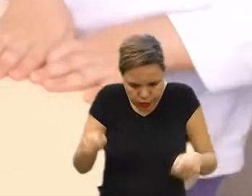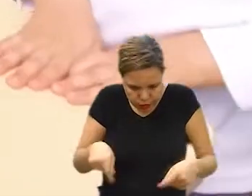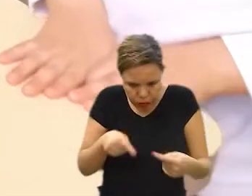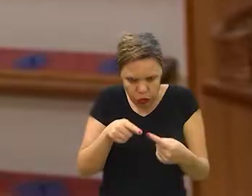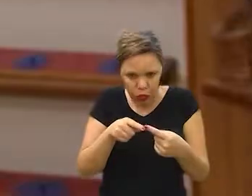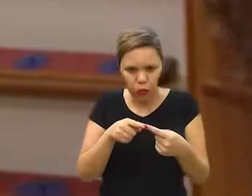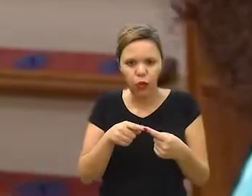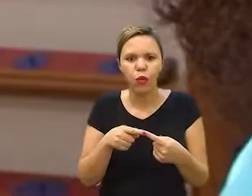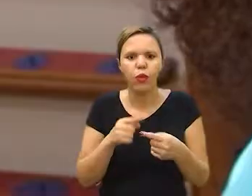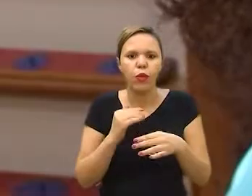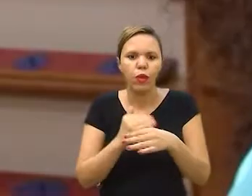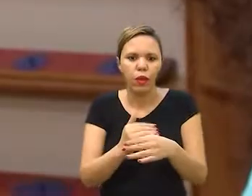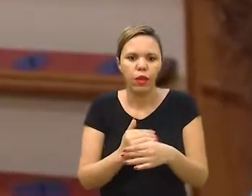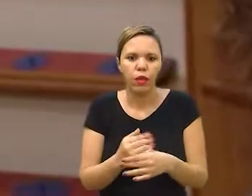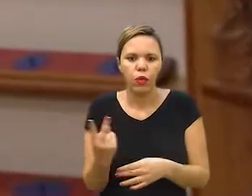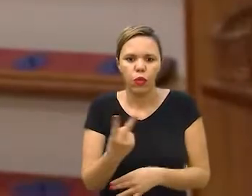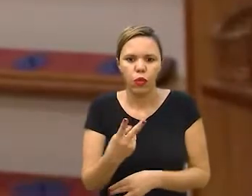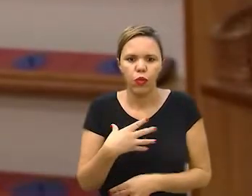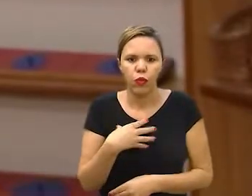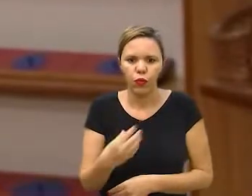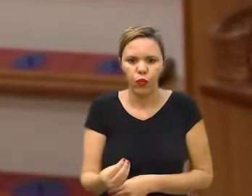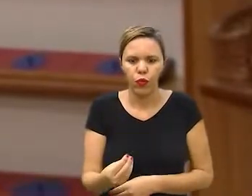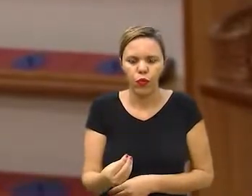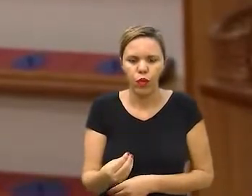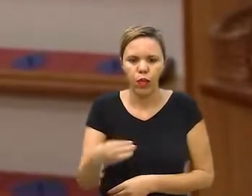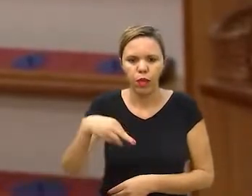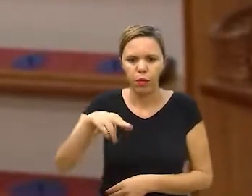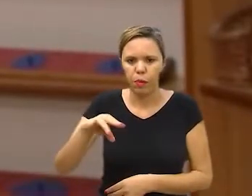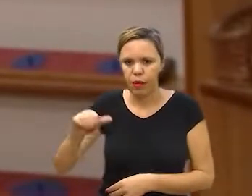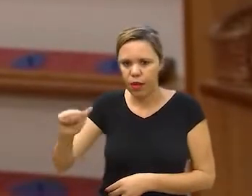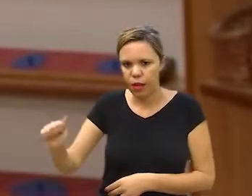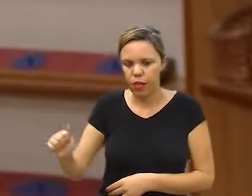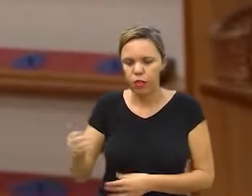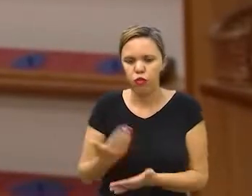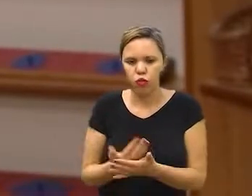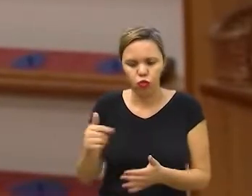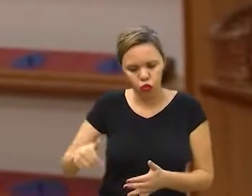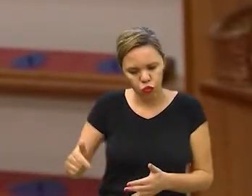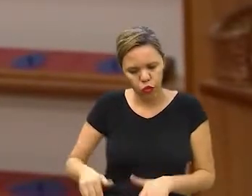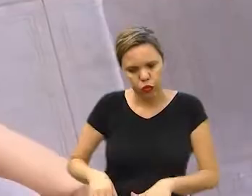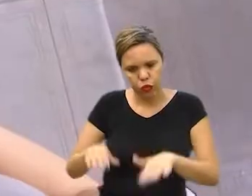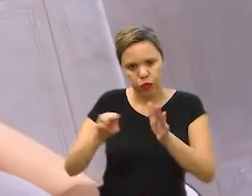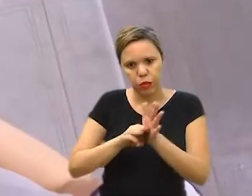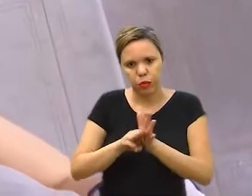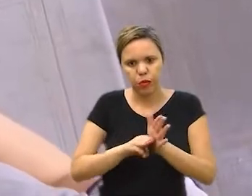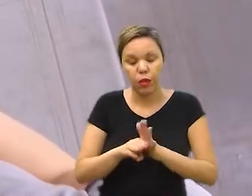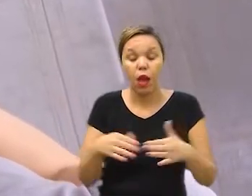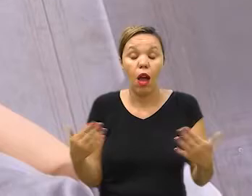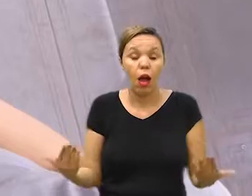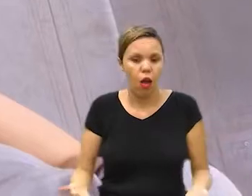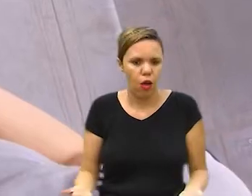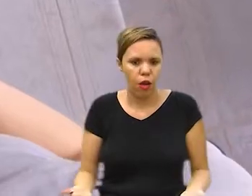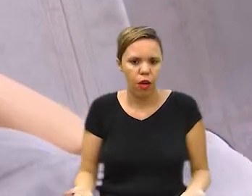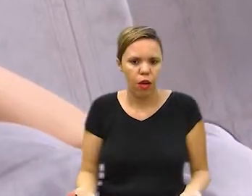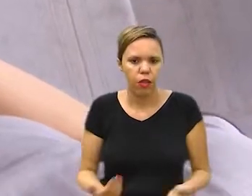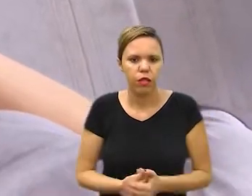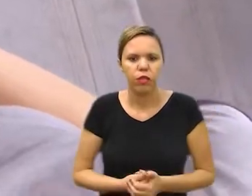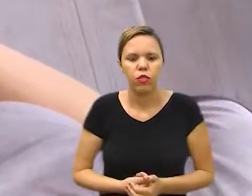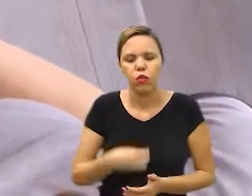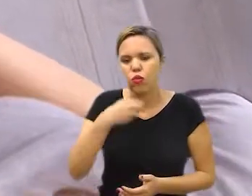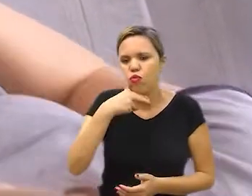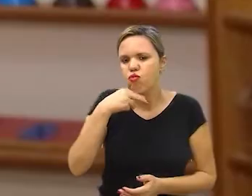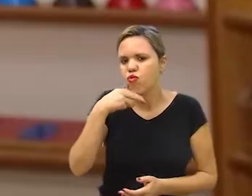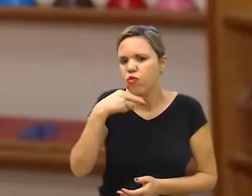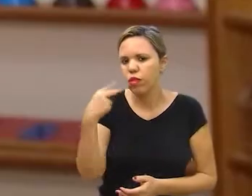o que quiser. Os 2 filhos da Maria de Lourdes estudaram por esse método. Agora é a vez do